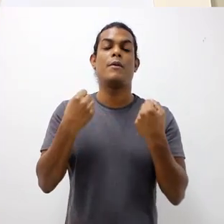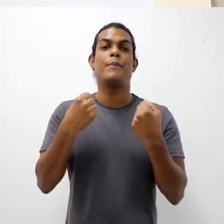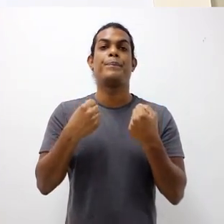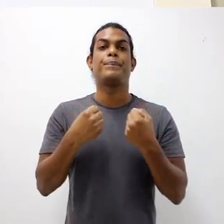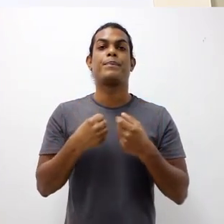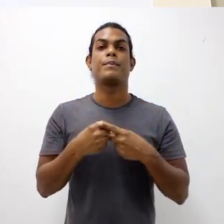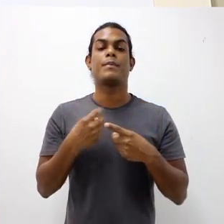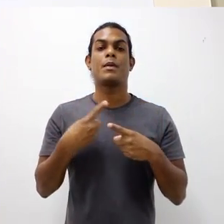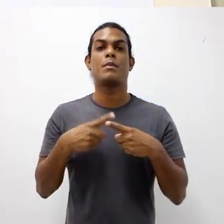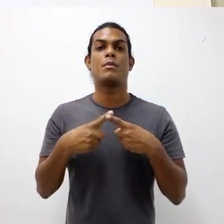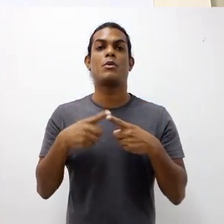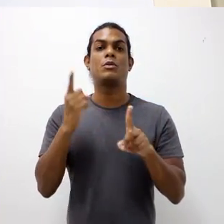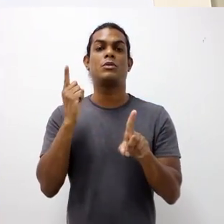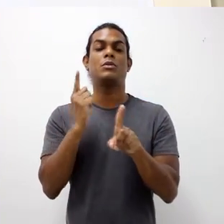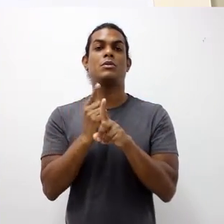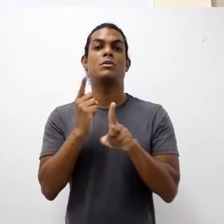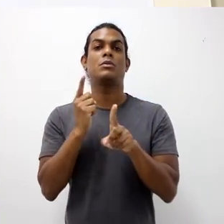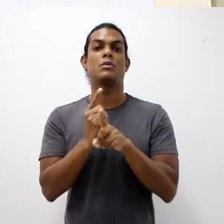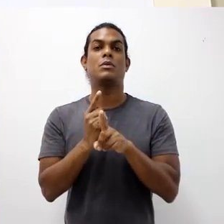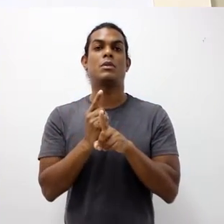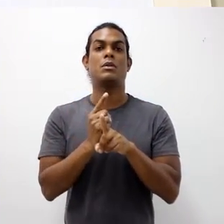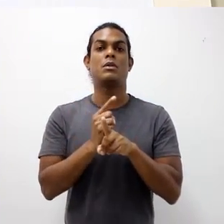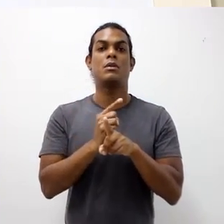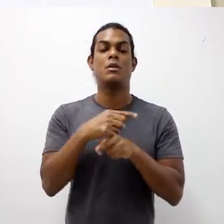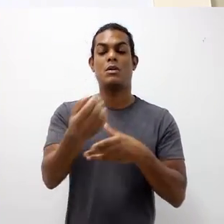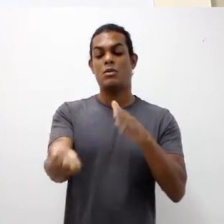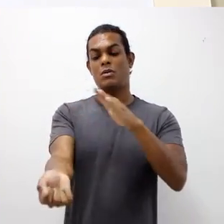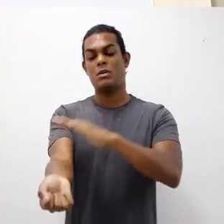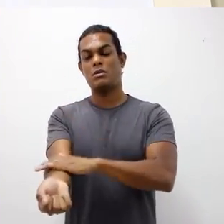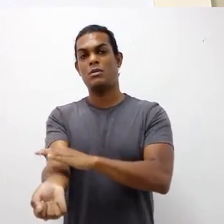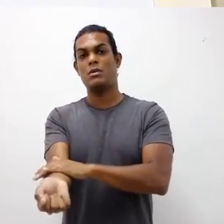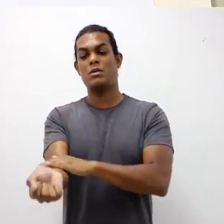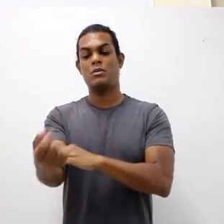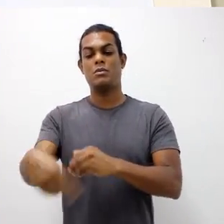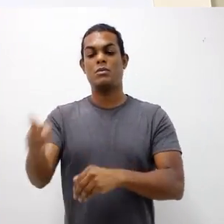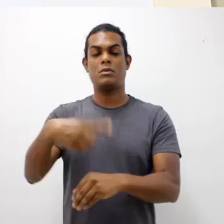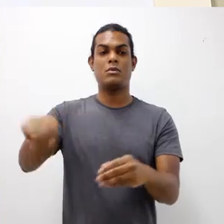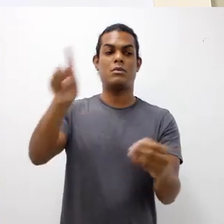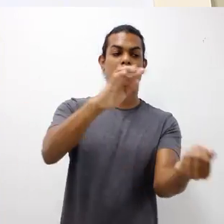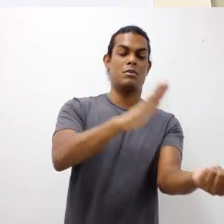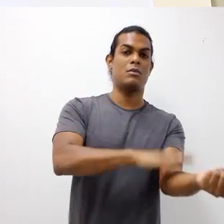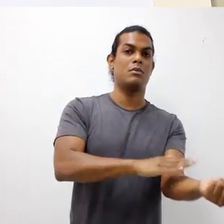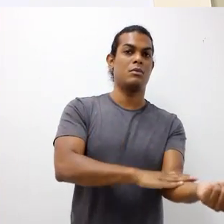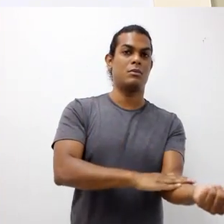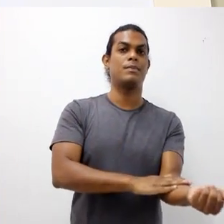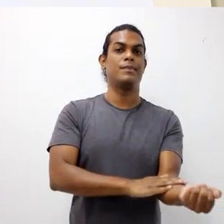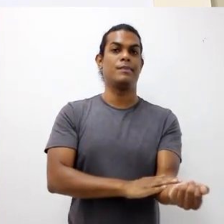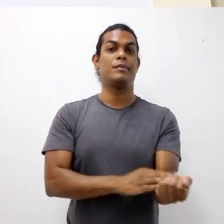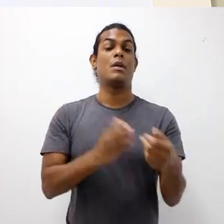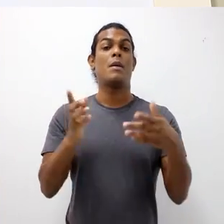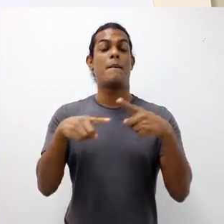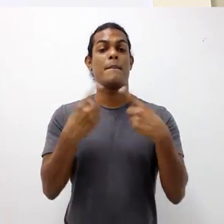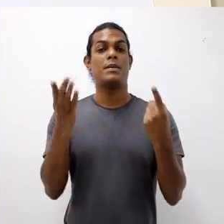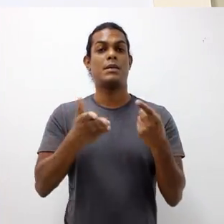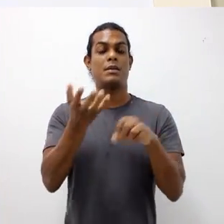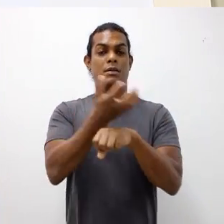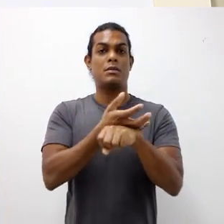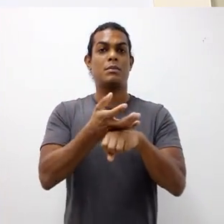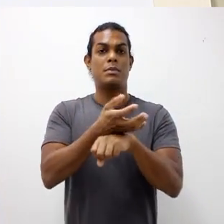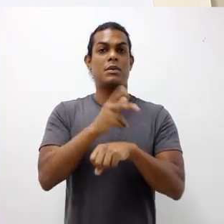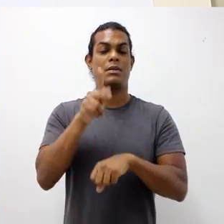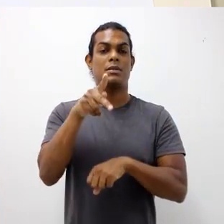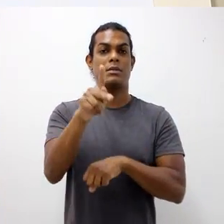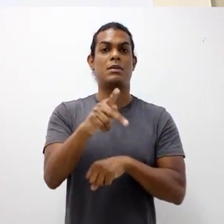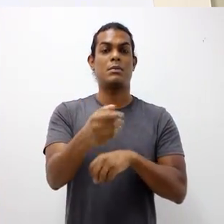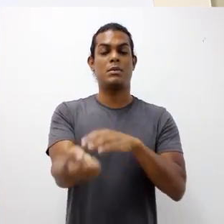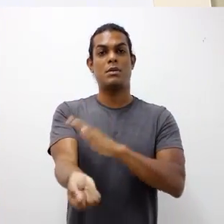e horas a gente vê invertido. Aqui nessa disciplina, eu vou trabalhar sempre com a largura à minha direita e a profundidade